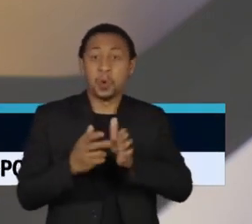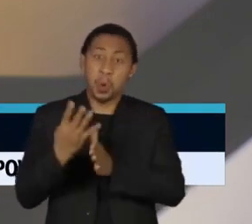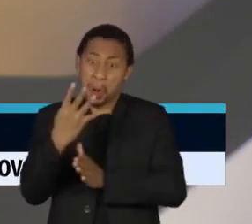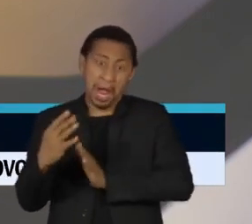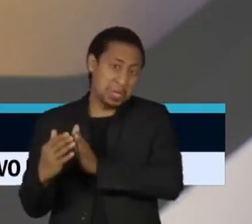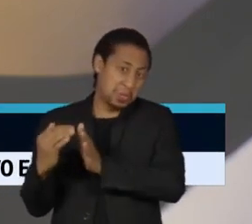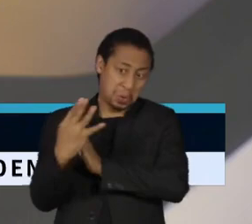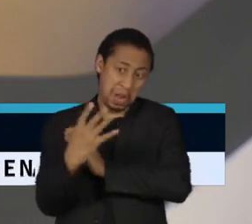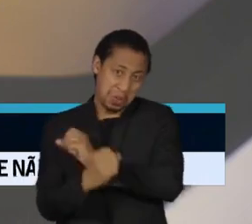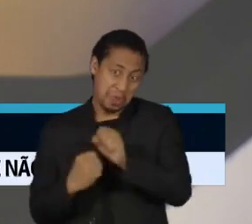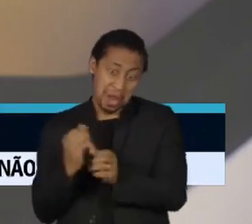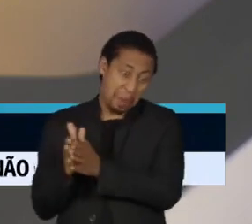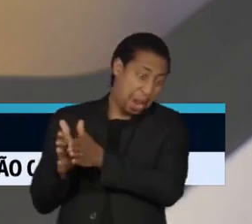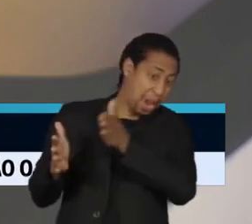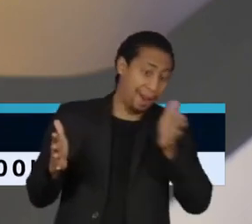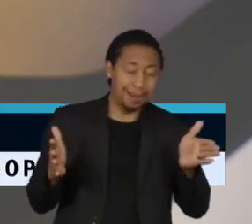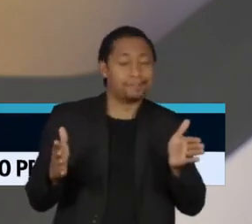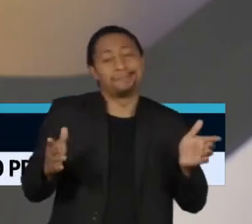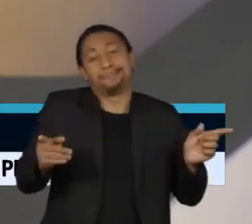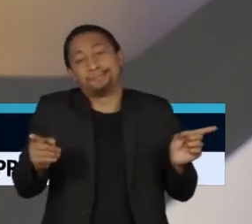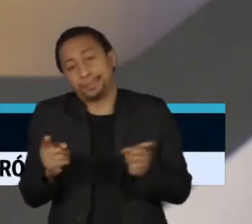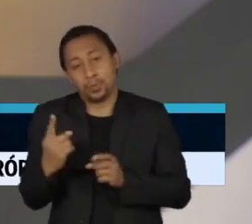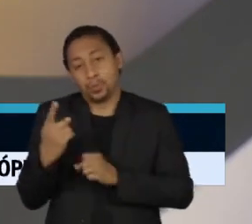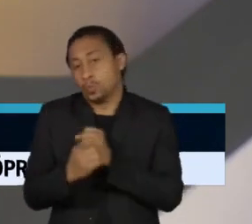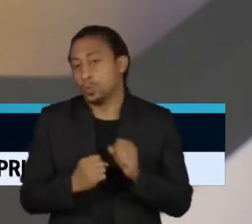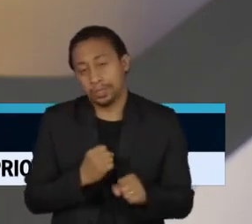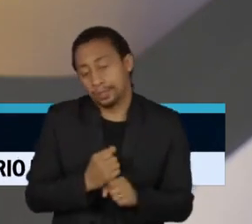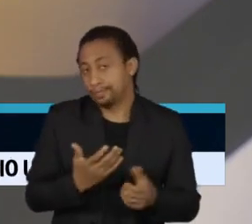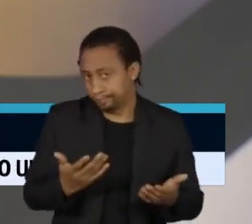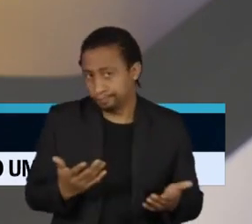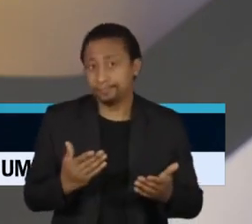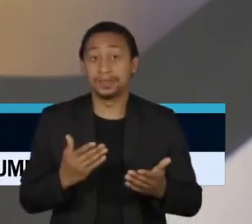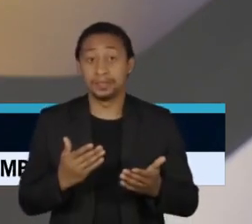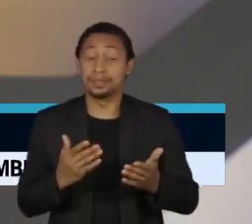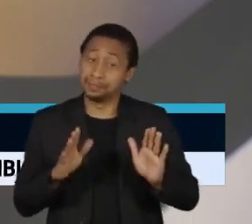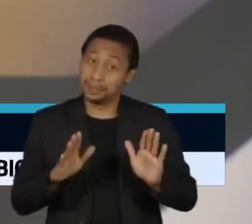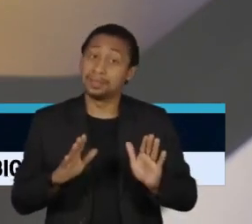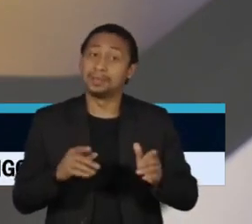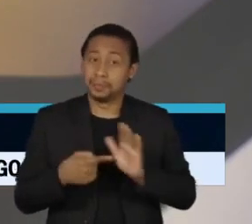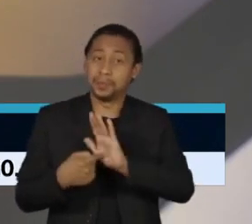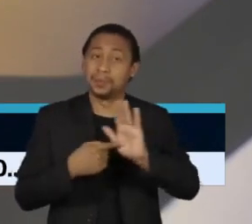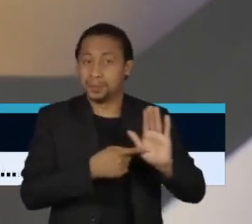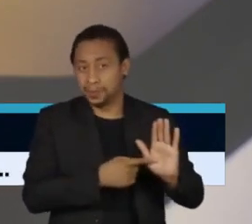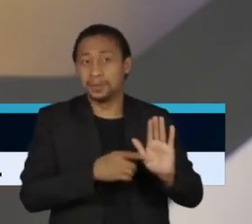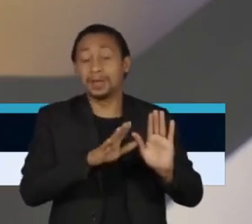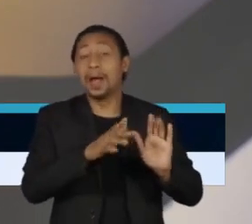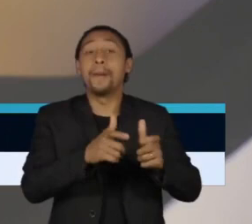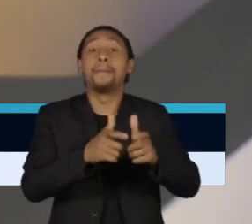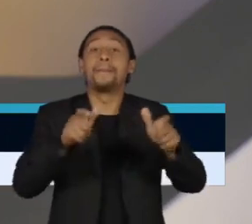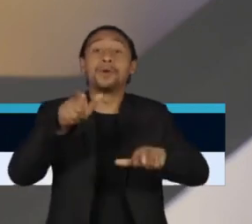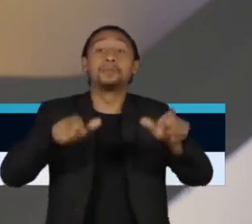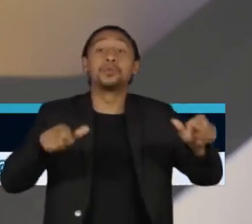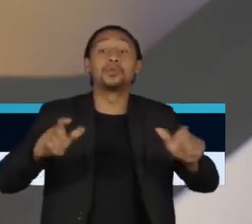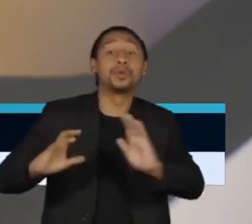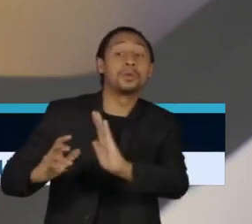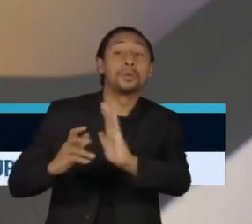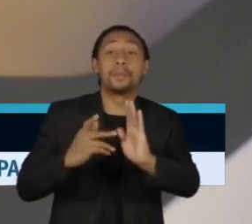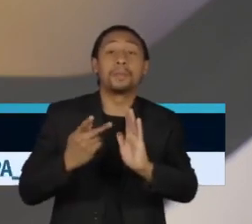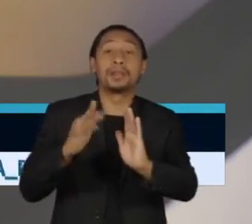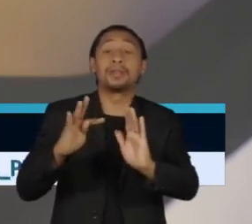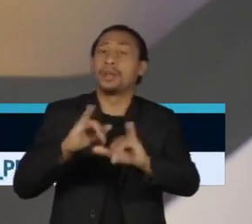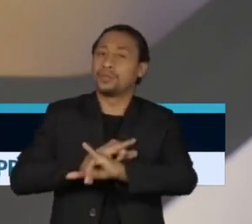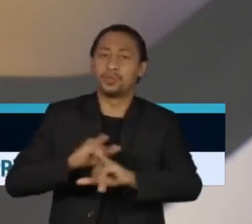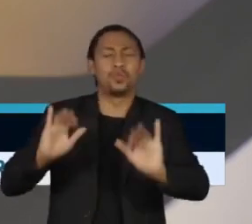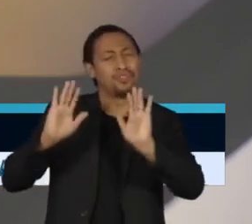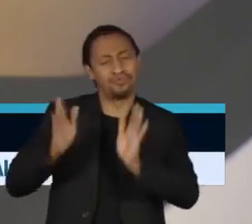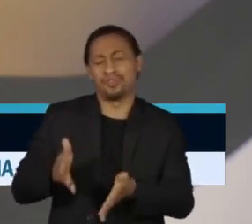bilhões para investimento esse esse período que diminuiu de dois anos para um ano dizem petistas inclusive que já